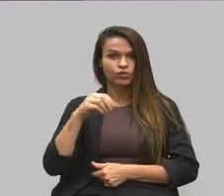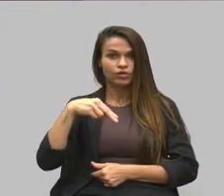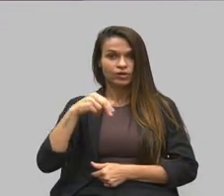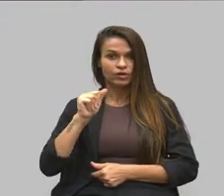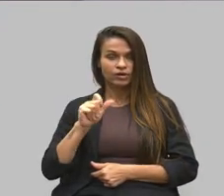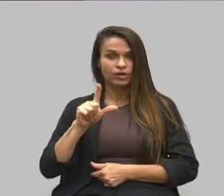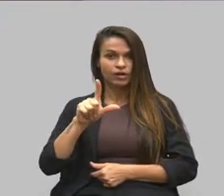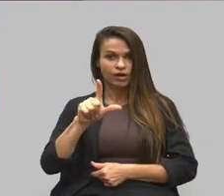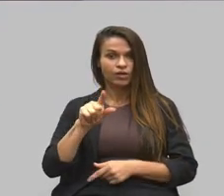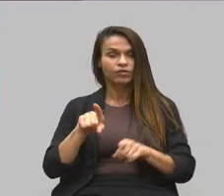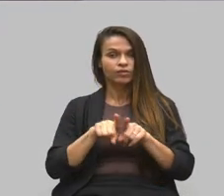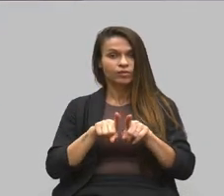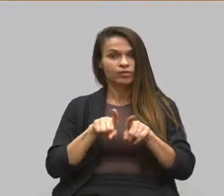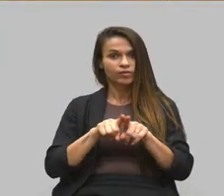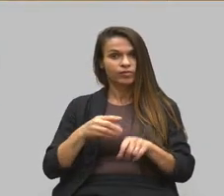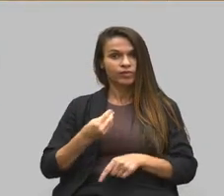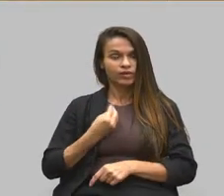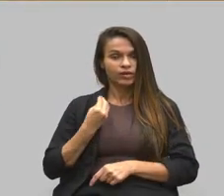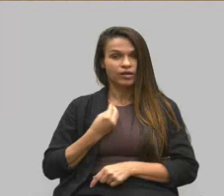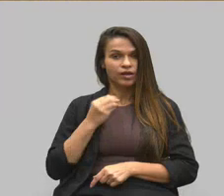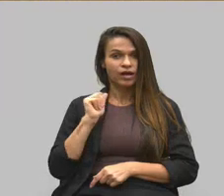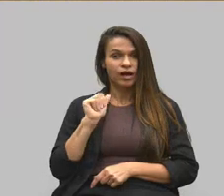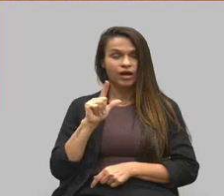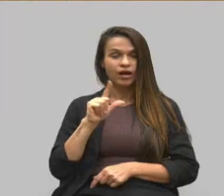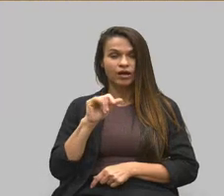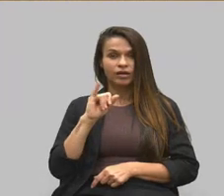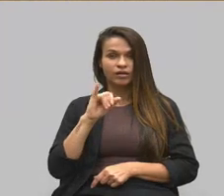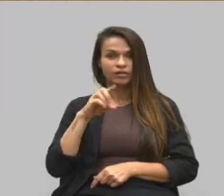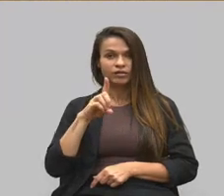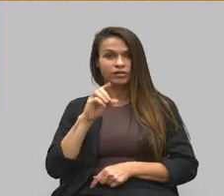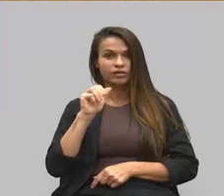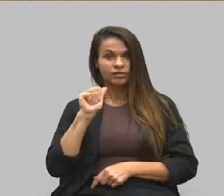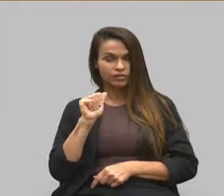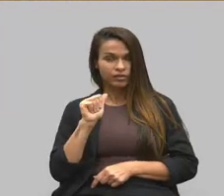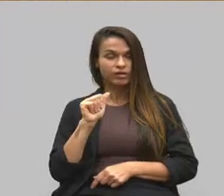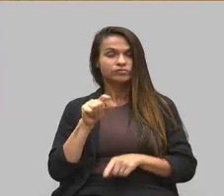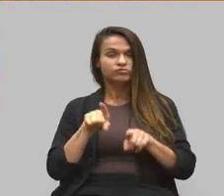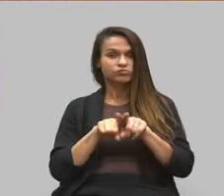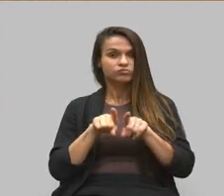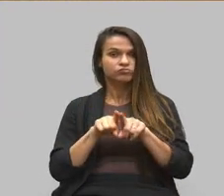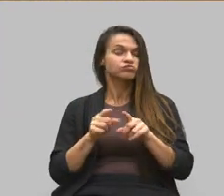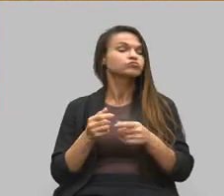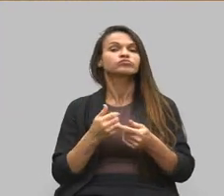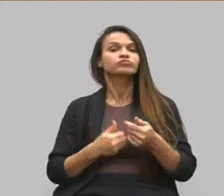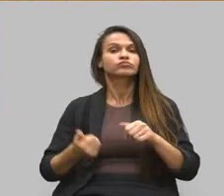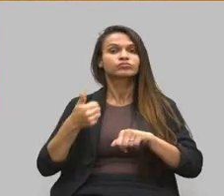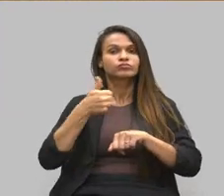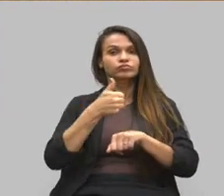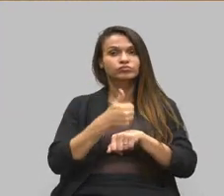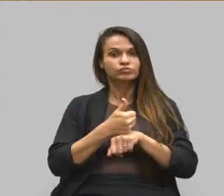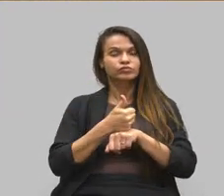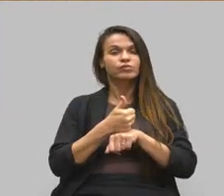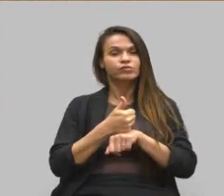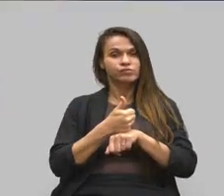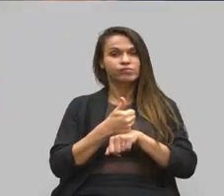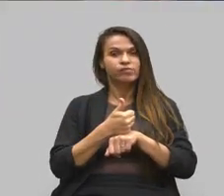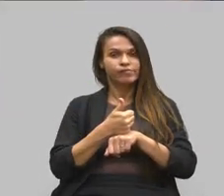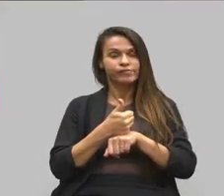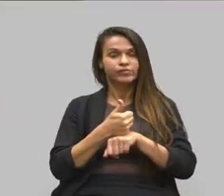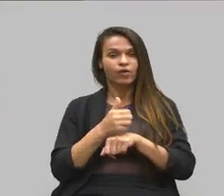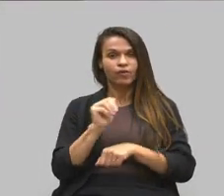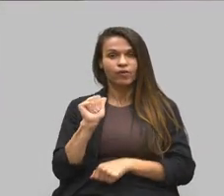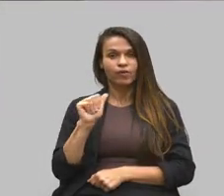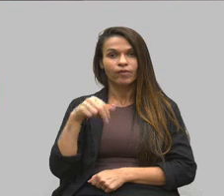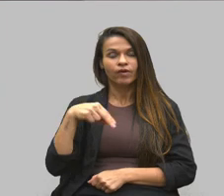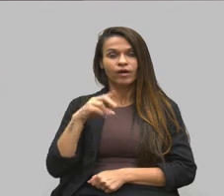alida Fernanda que tá aqui Representando na ausência do Anderson Crefito